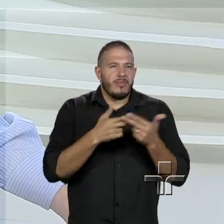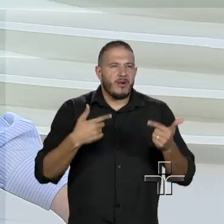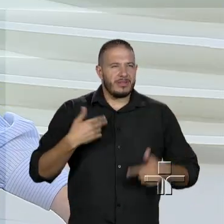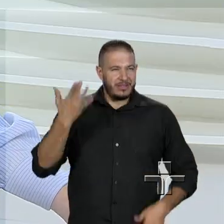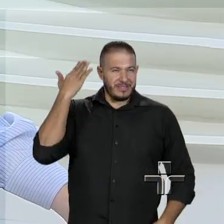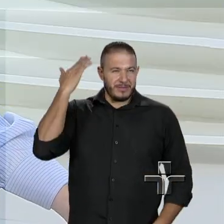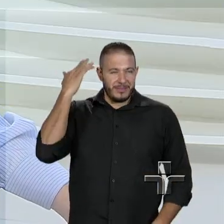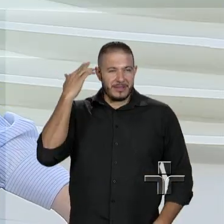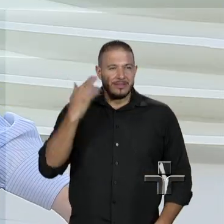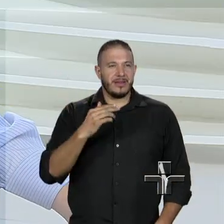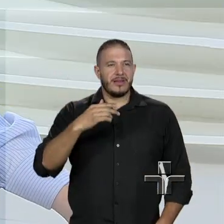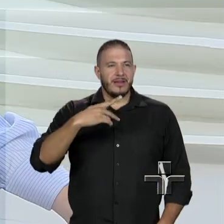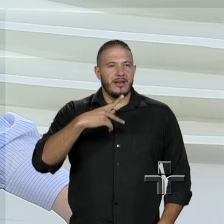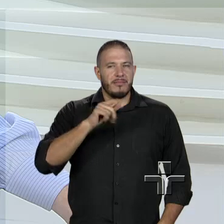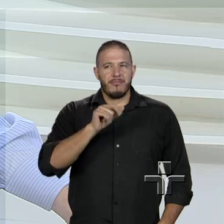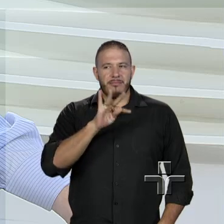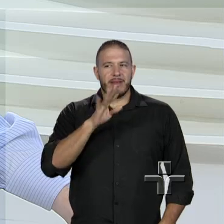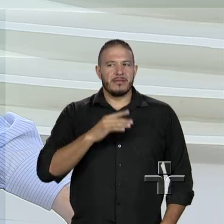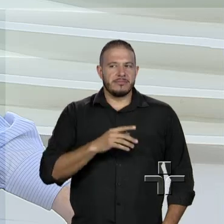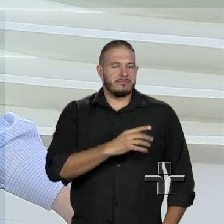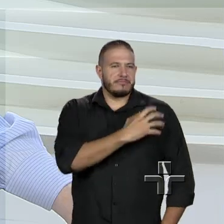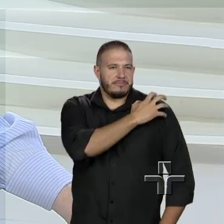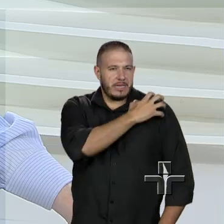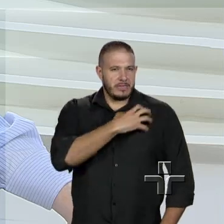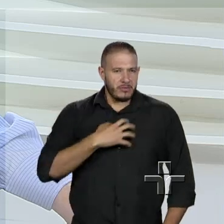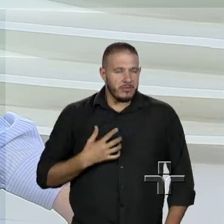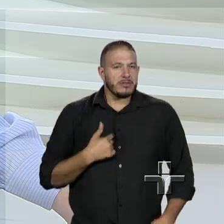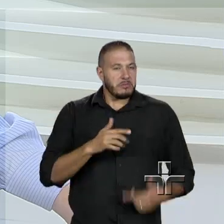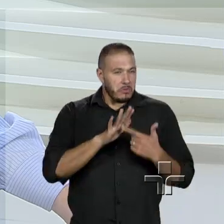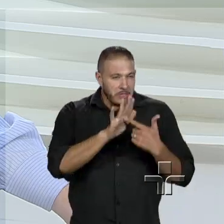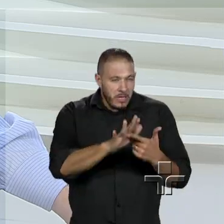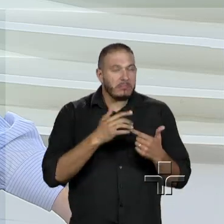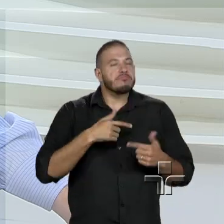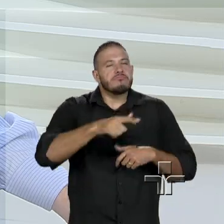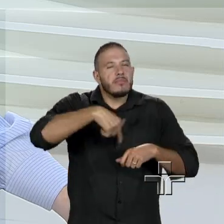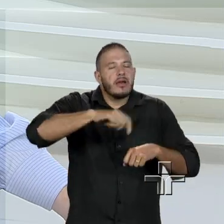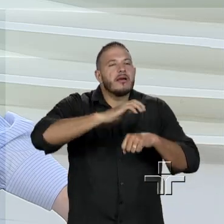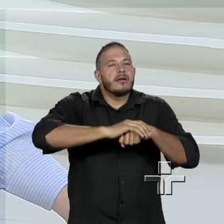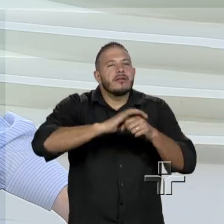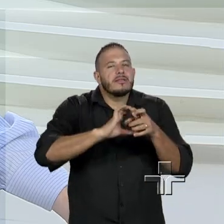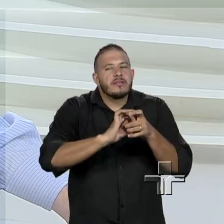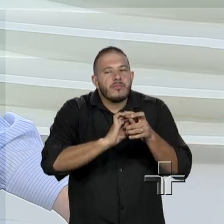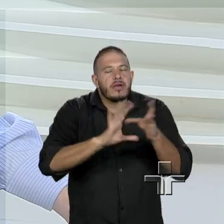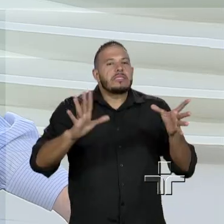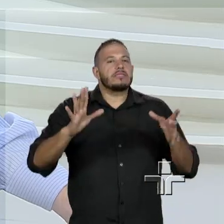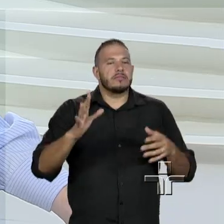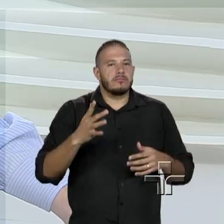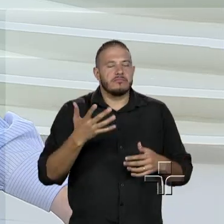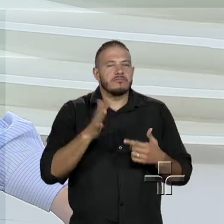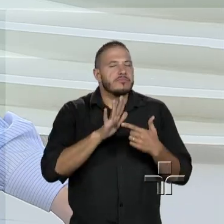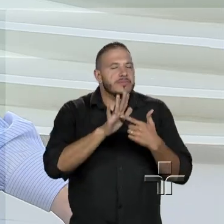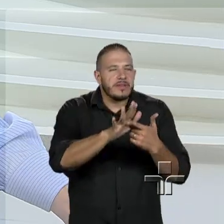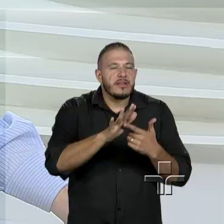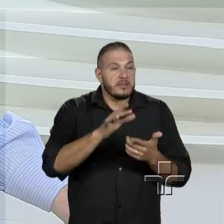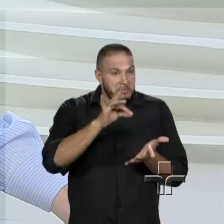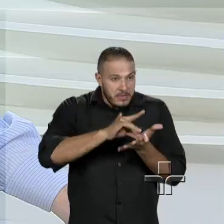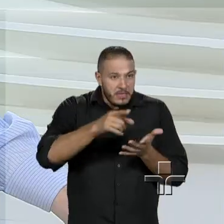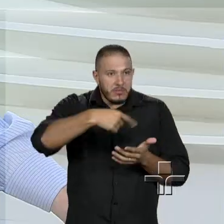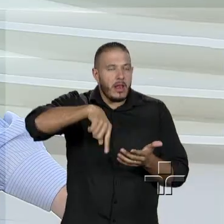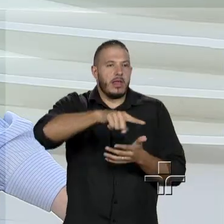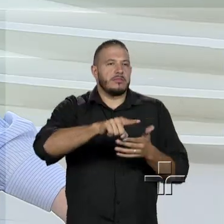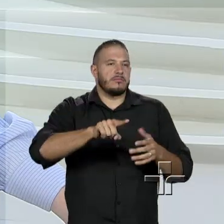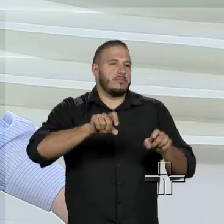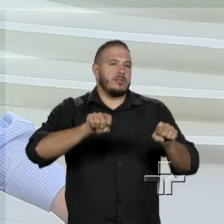Platão já dizia, que a democracia direta, na verdade, destrói